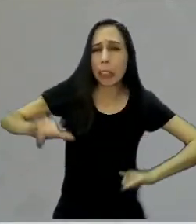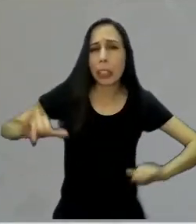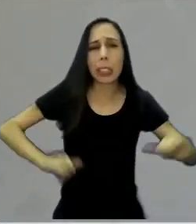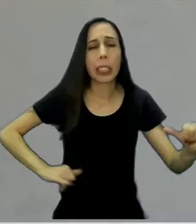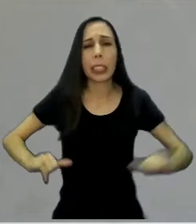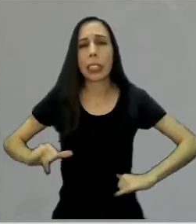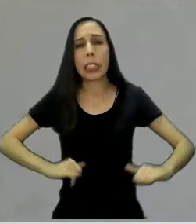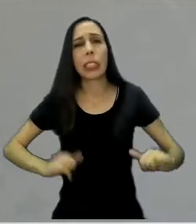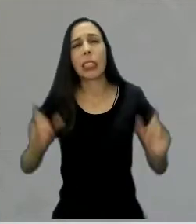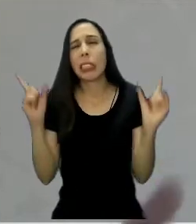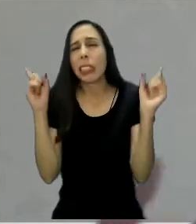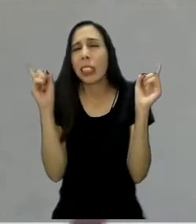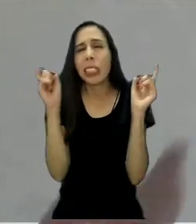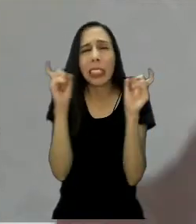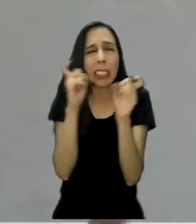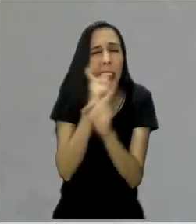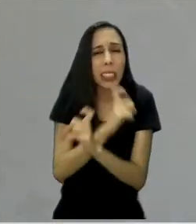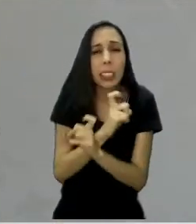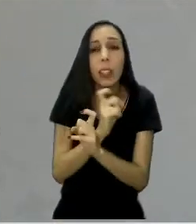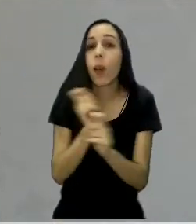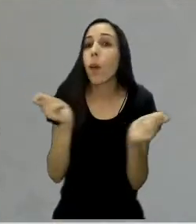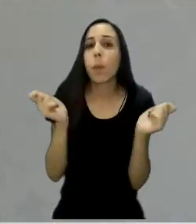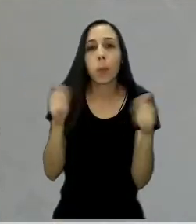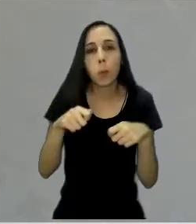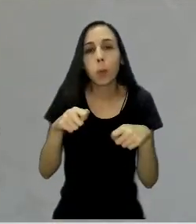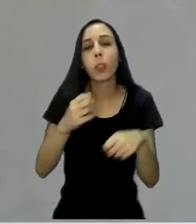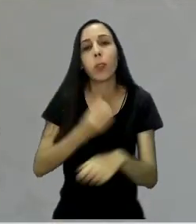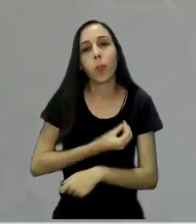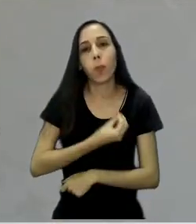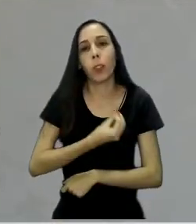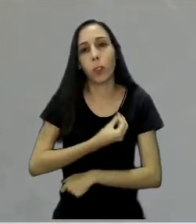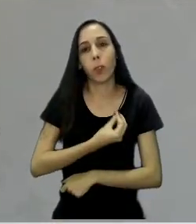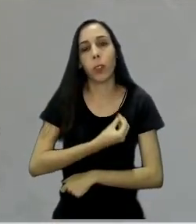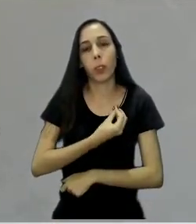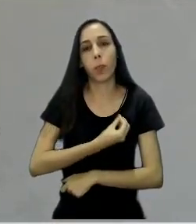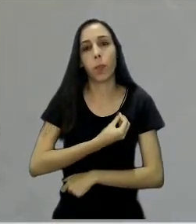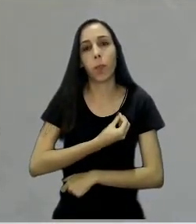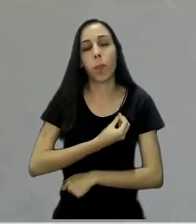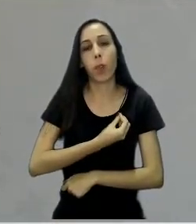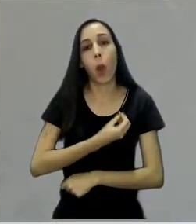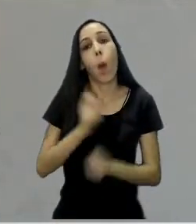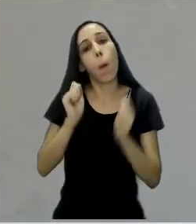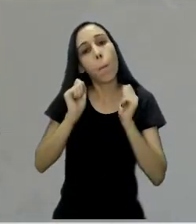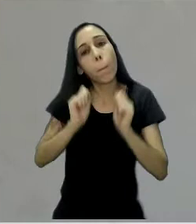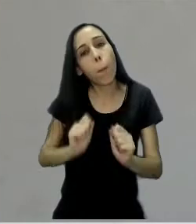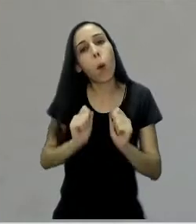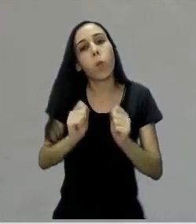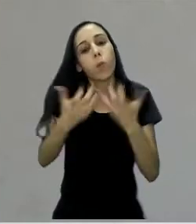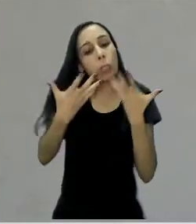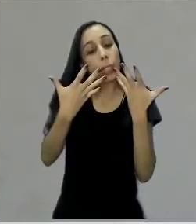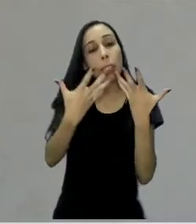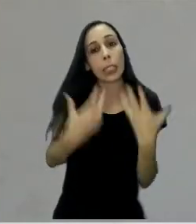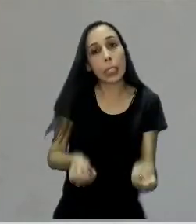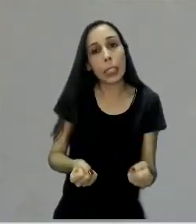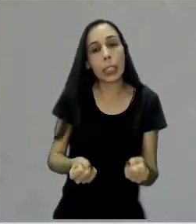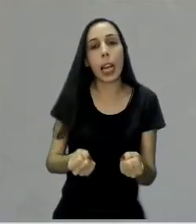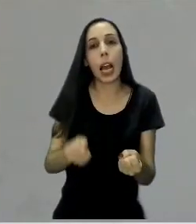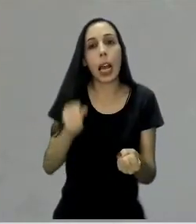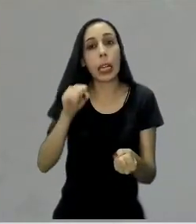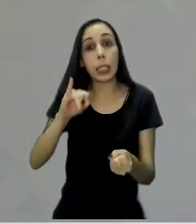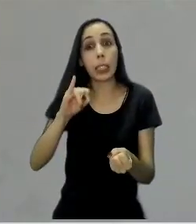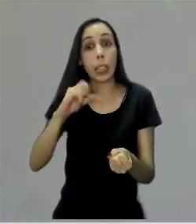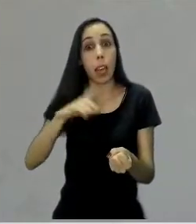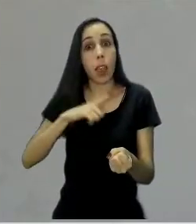que custoso, ainda que cheio de dificuldades, ele pode ser vivido, ele pode ser